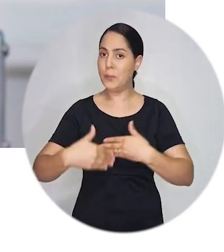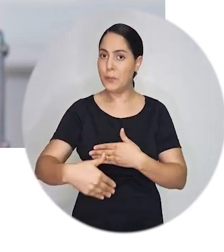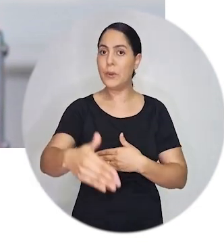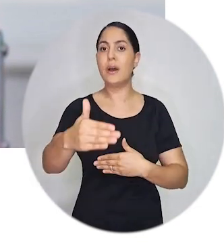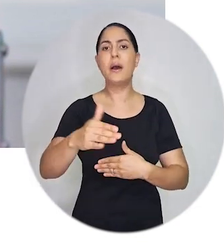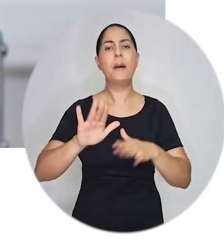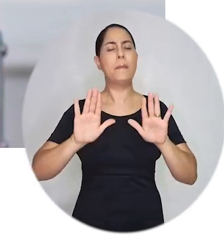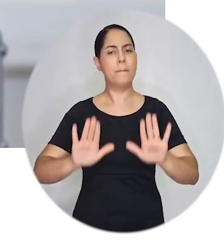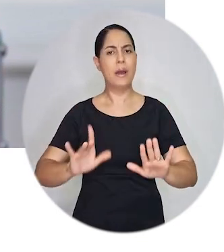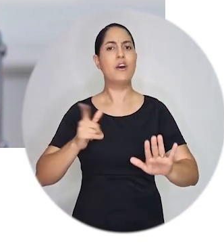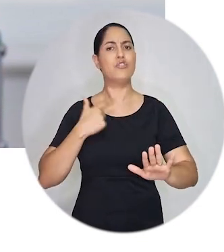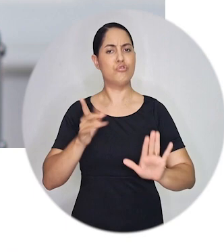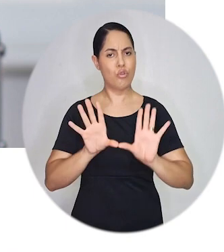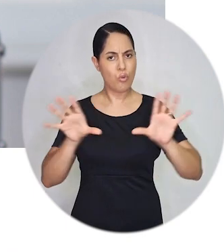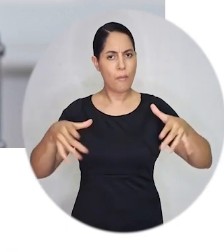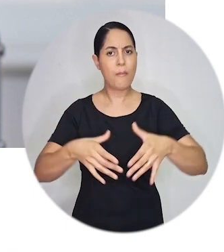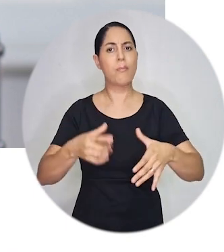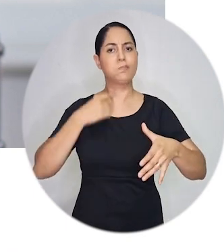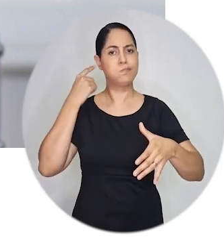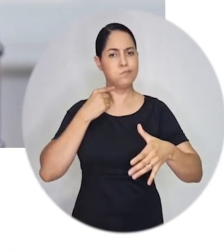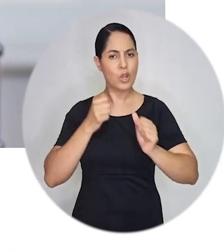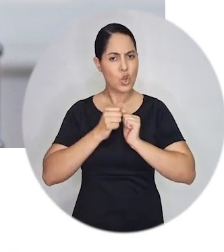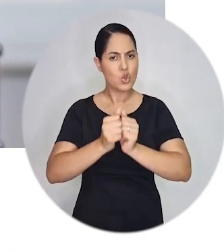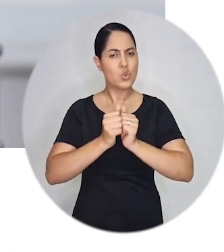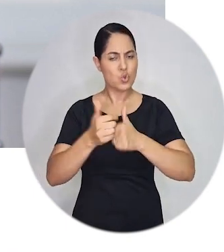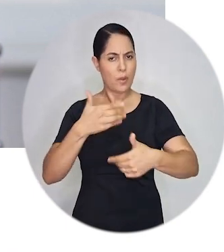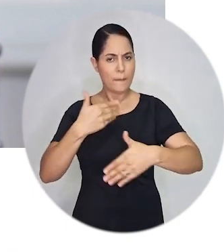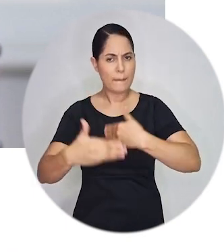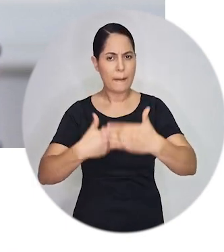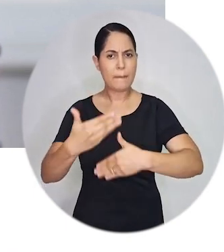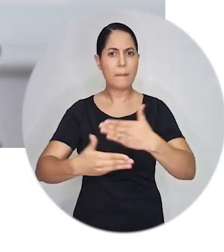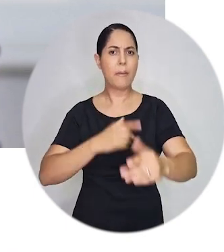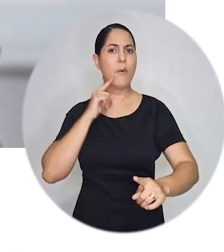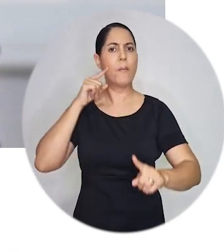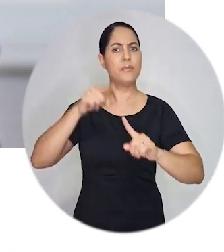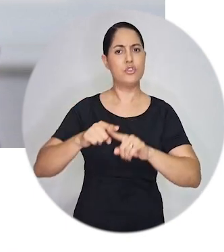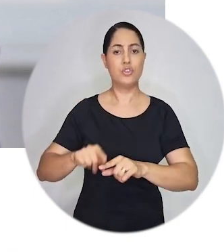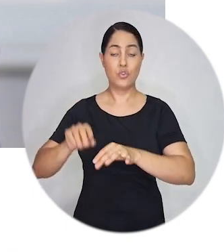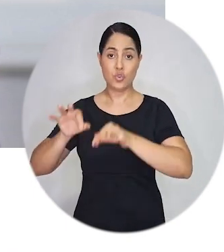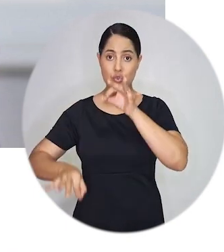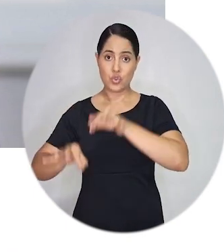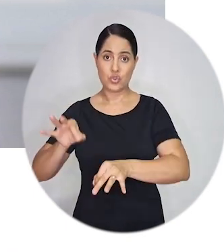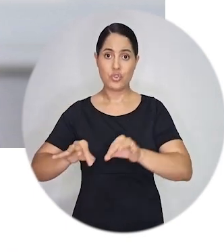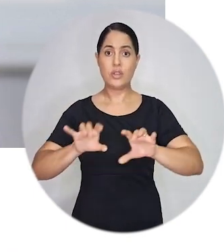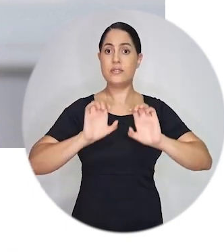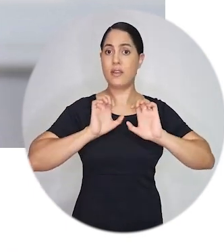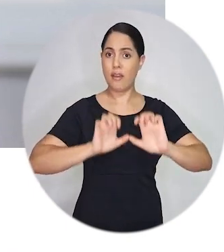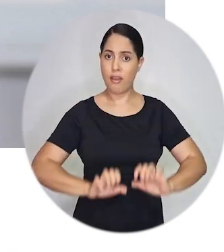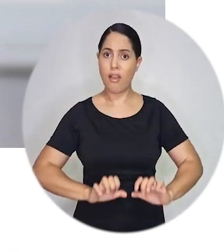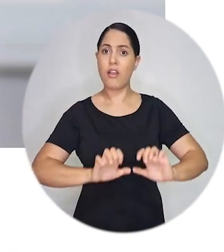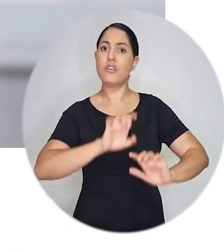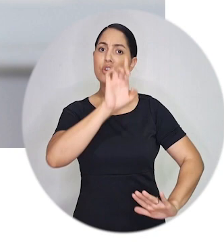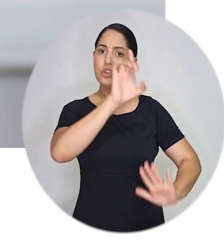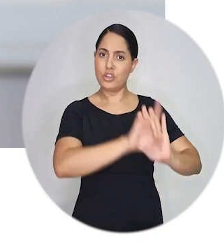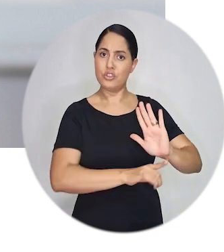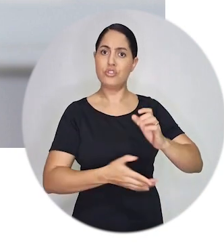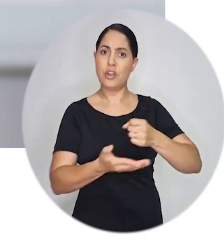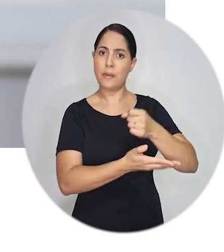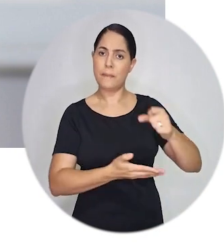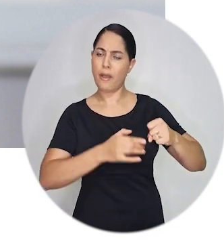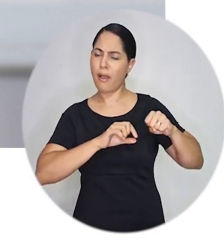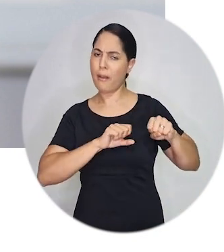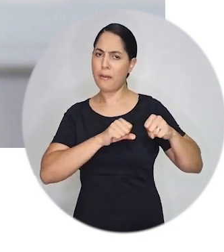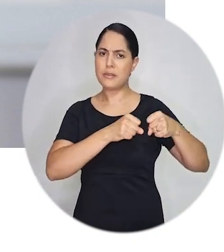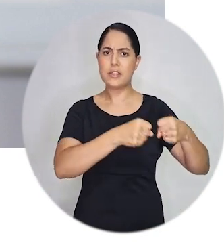frente. Juntos, como comunidade, continuaremos a trilhar o caminho da justiça, da ética e da defesa incansável